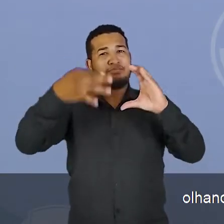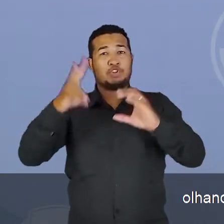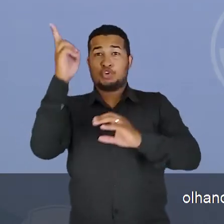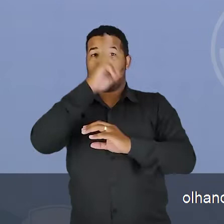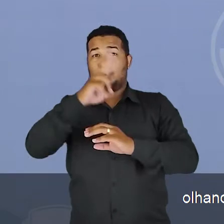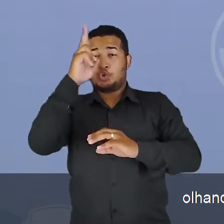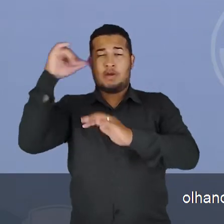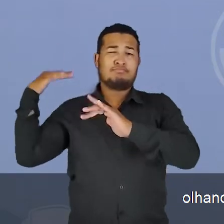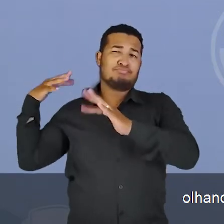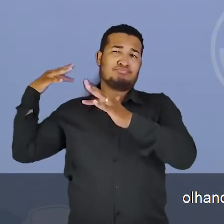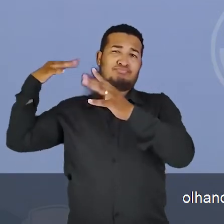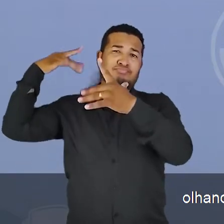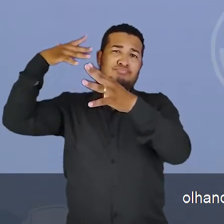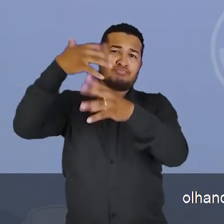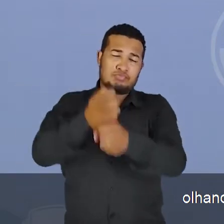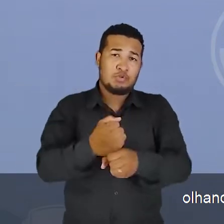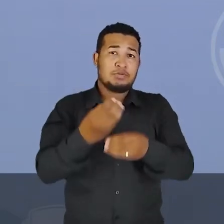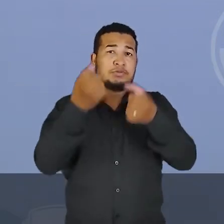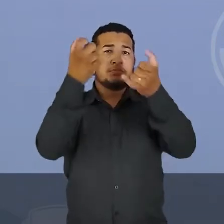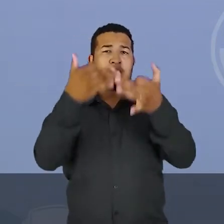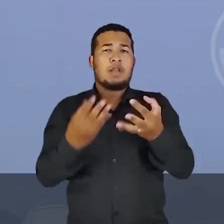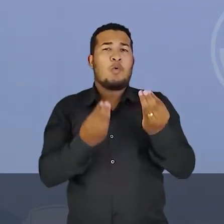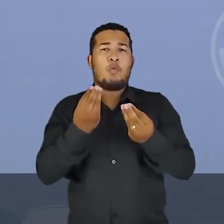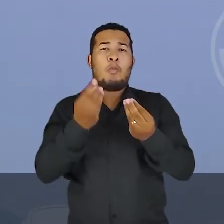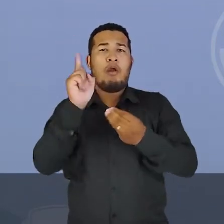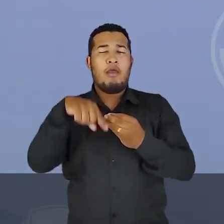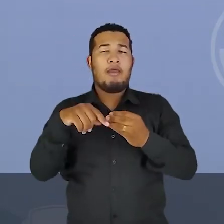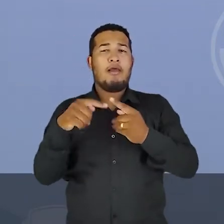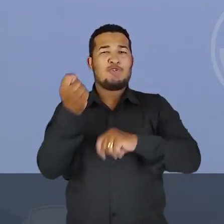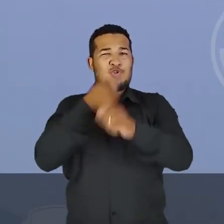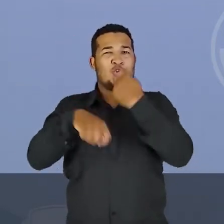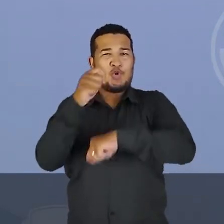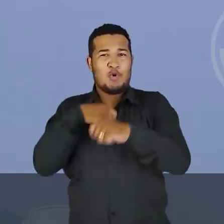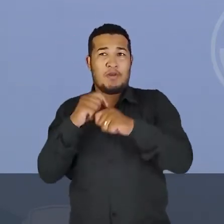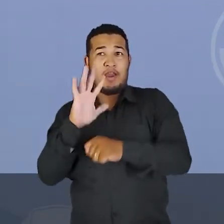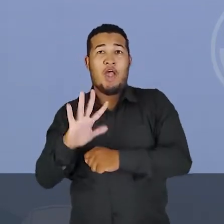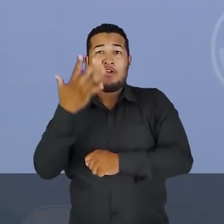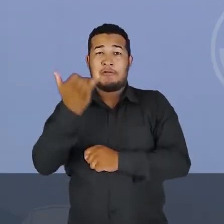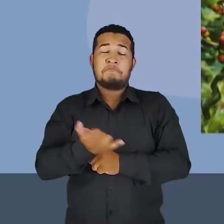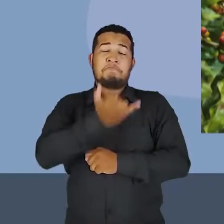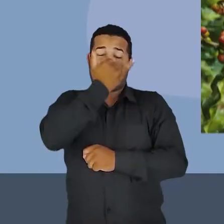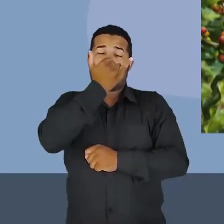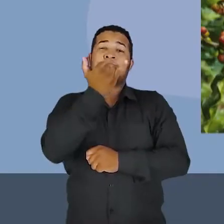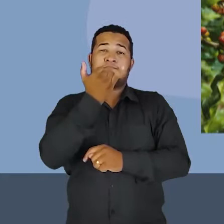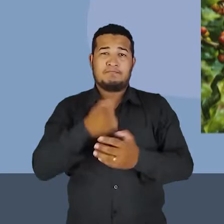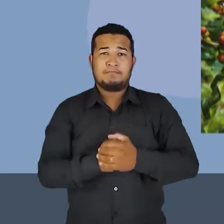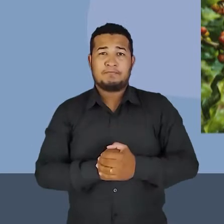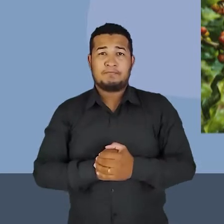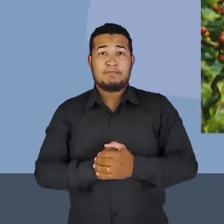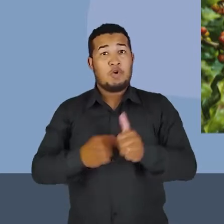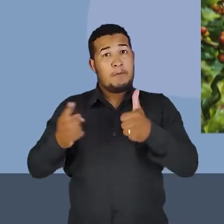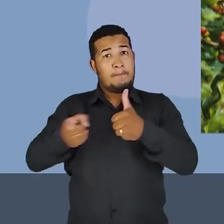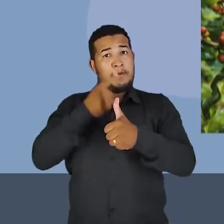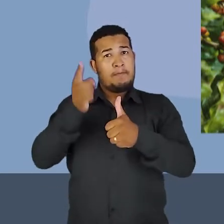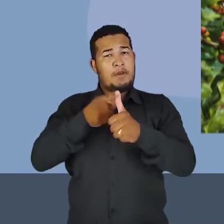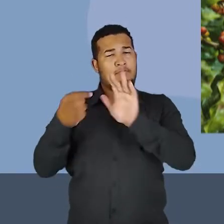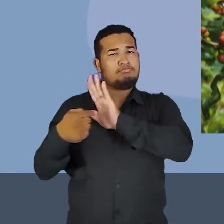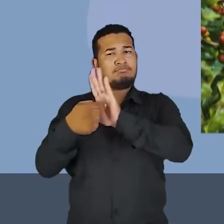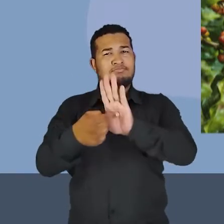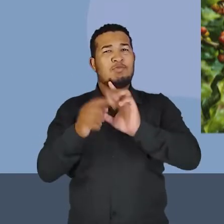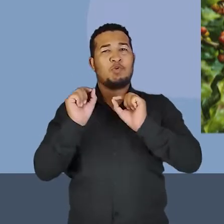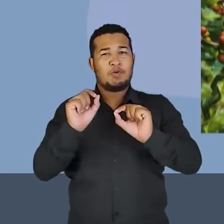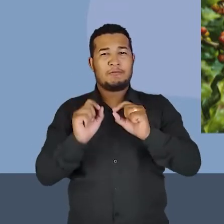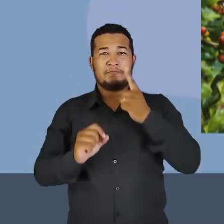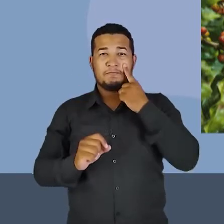falando um pouquinho sobre os ciclos econômicos que resultaram na destruição da Mata Atlântica. O primeiro que eu vou apresentar para vocês, que vocês estão